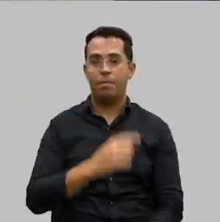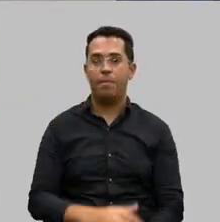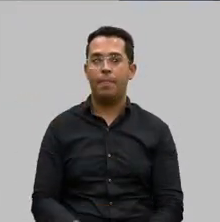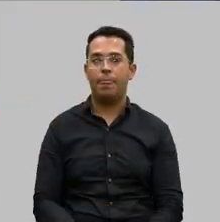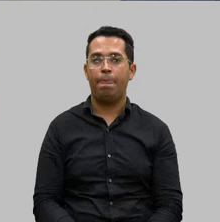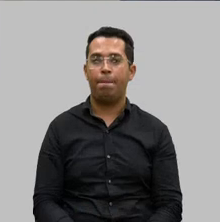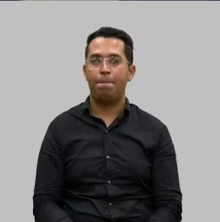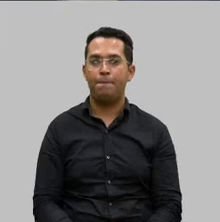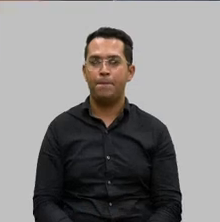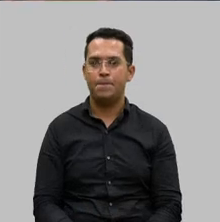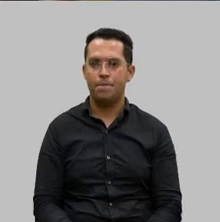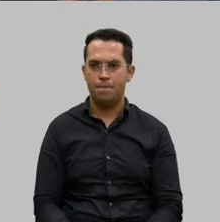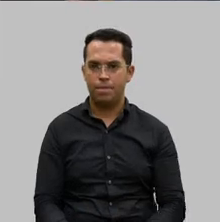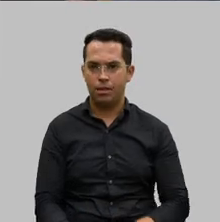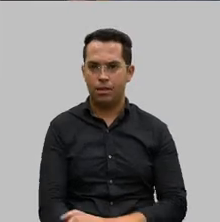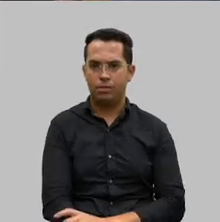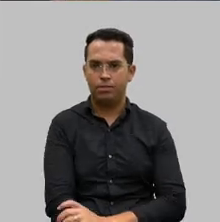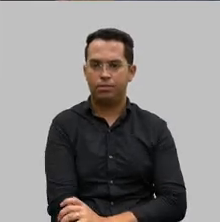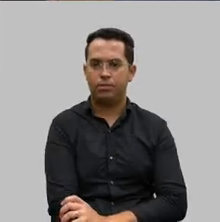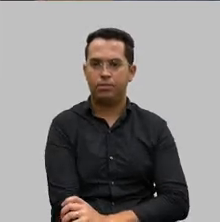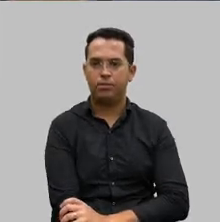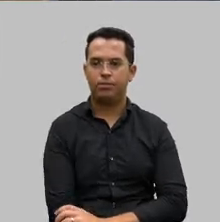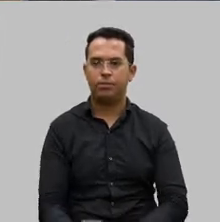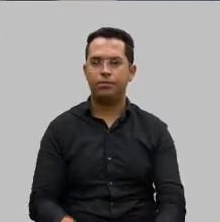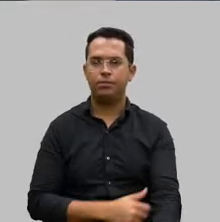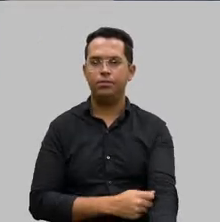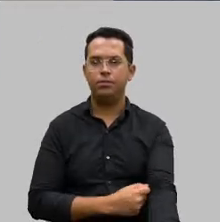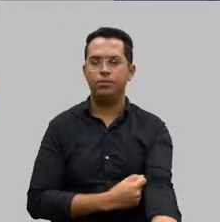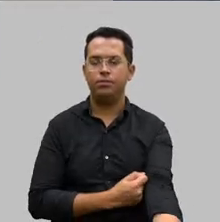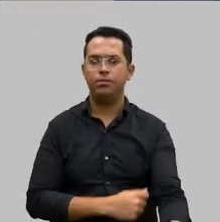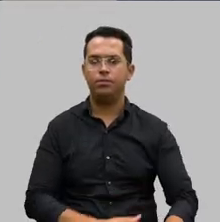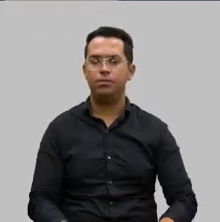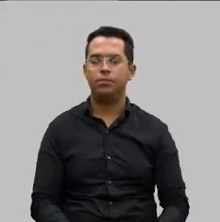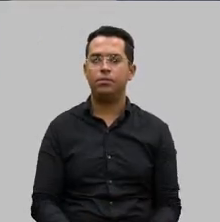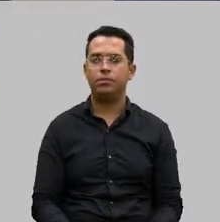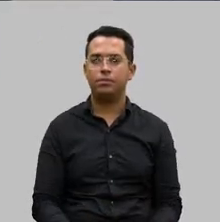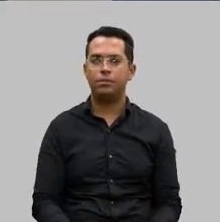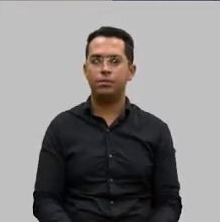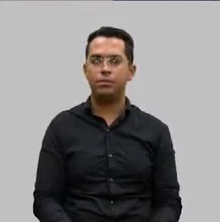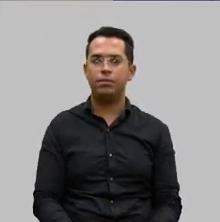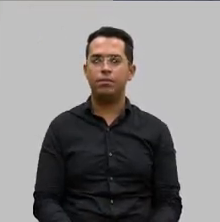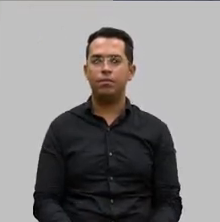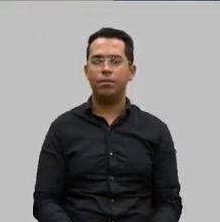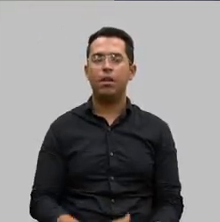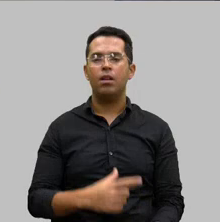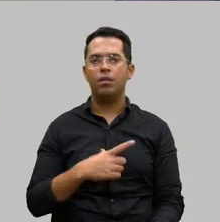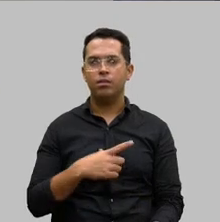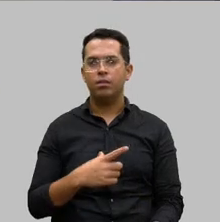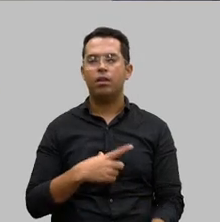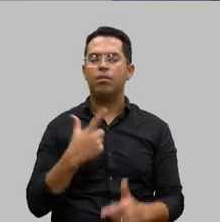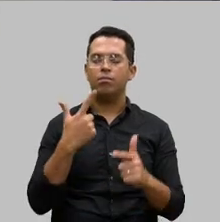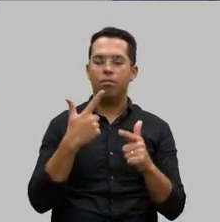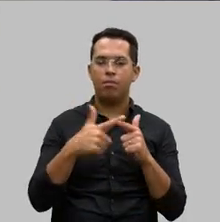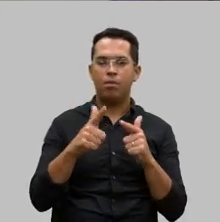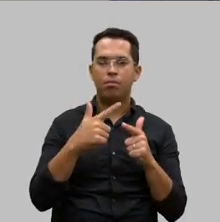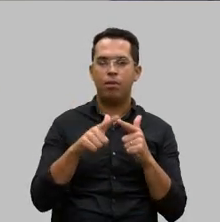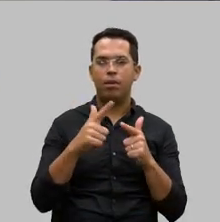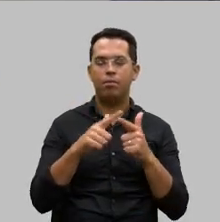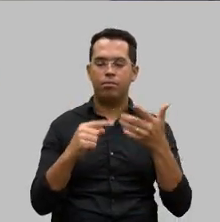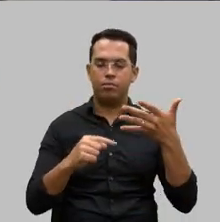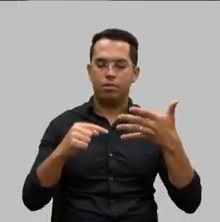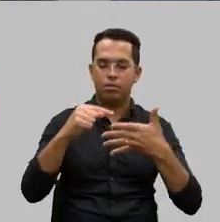despesas aí e por outro lado Nós também temos muitos problemas mas temos também algumas coisas